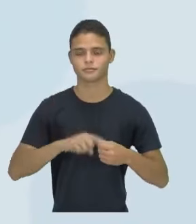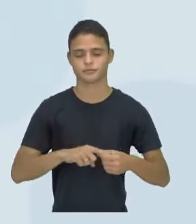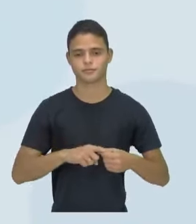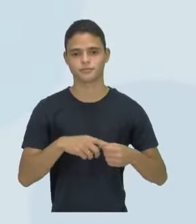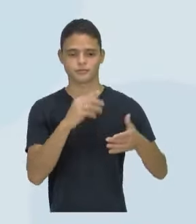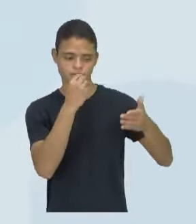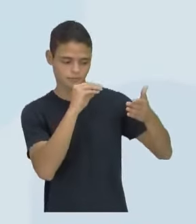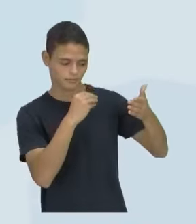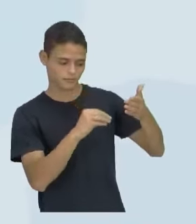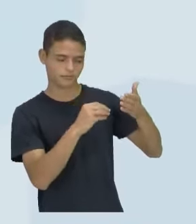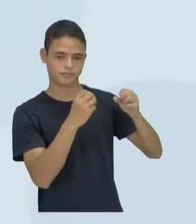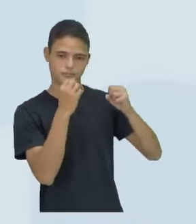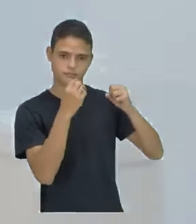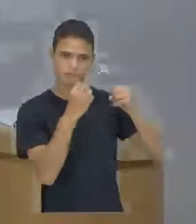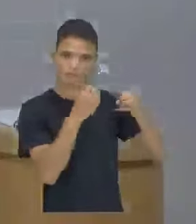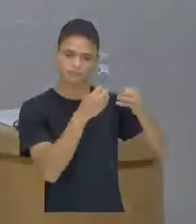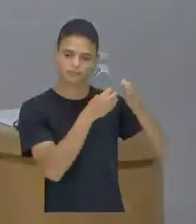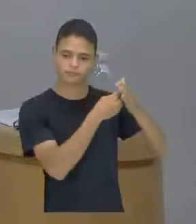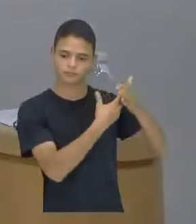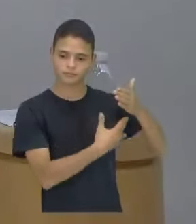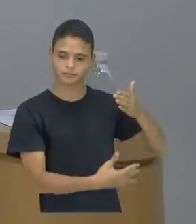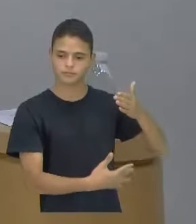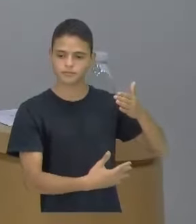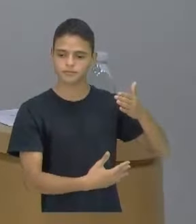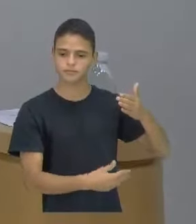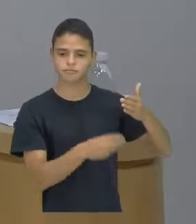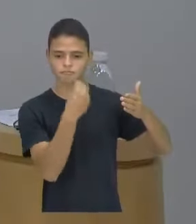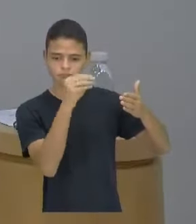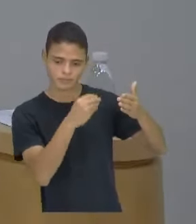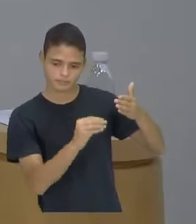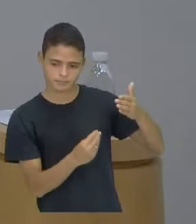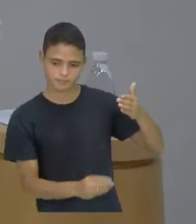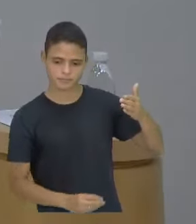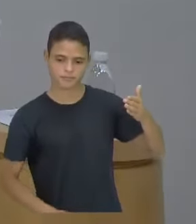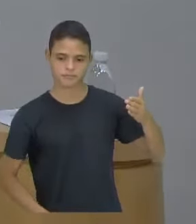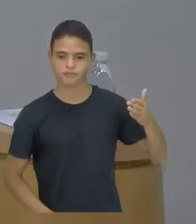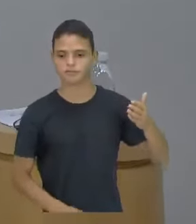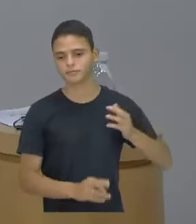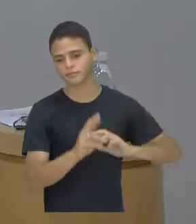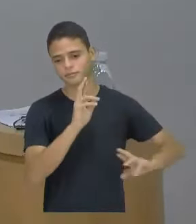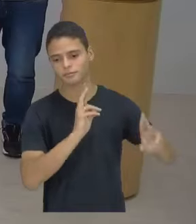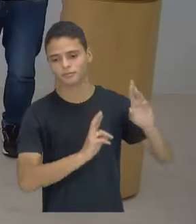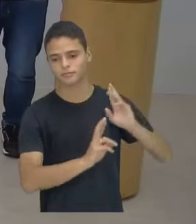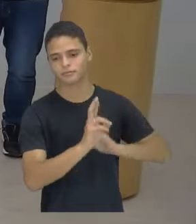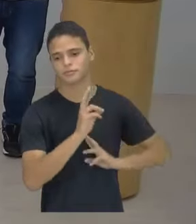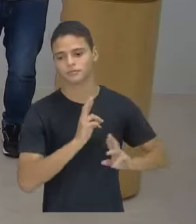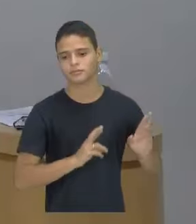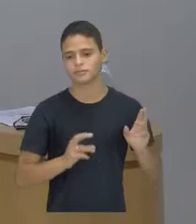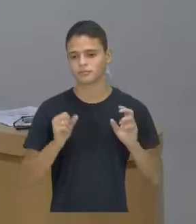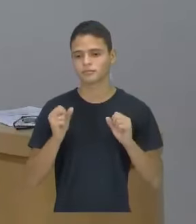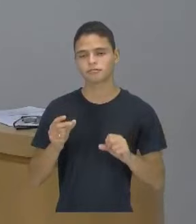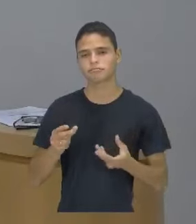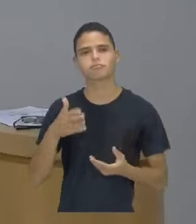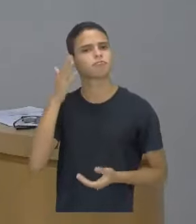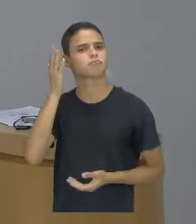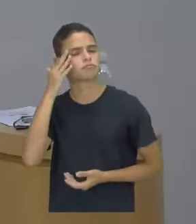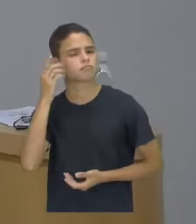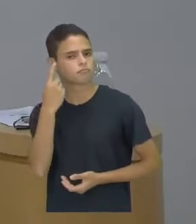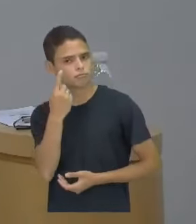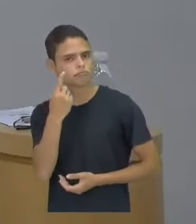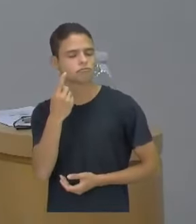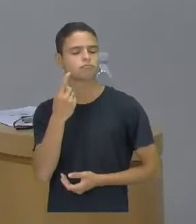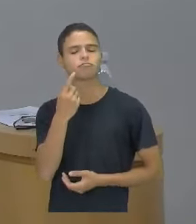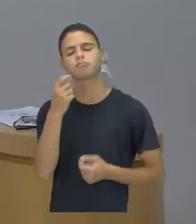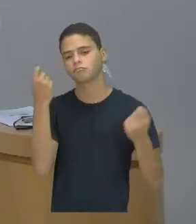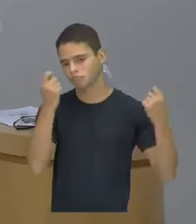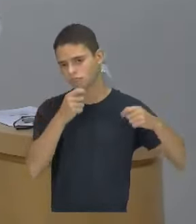Escrevam lá no chat, por favor, number 1, number 2, number 3, porque assim a Rô consegue passar para mim. Ok? Isso. Se você souber só uma, manda só uma, mas bota o